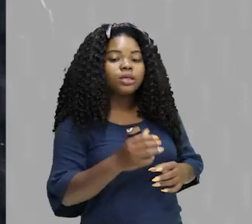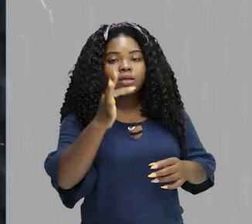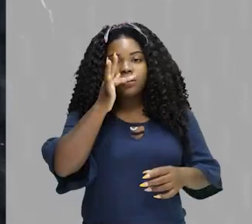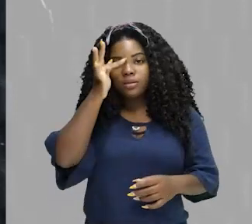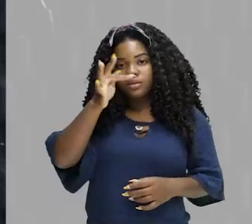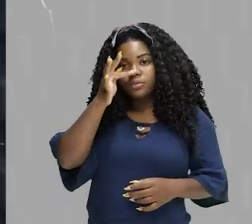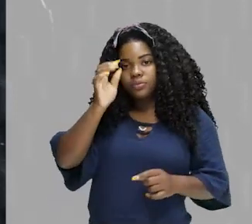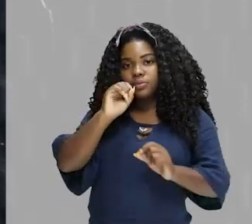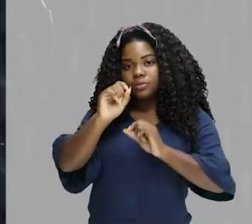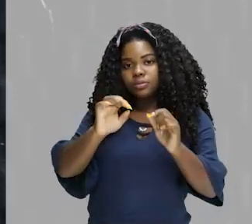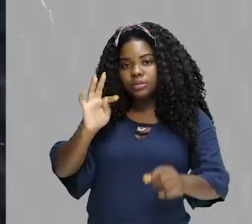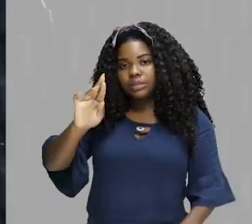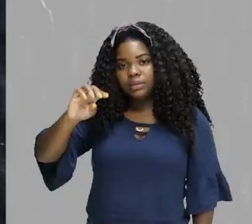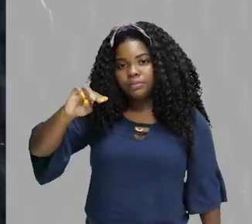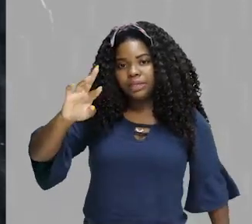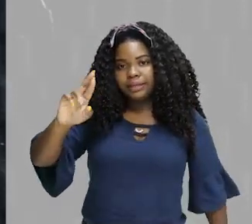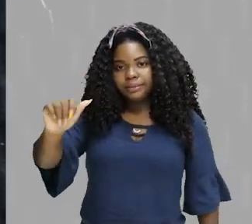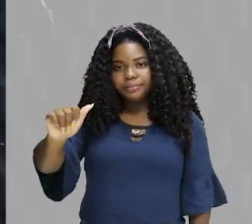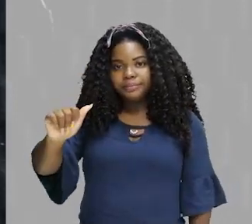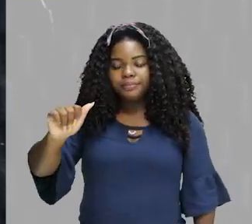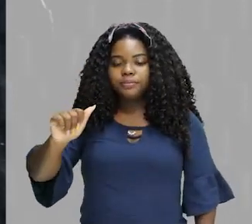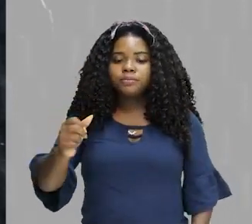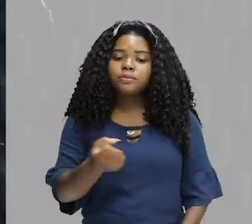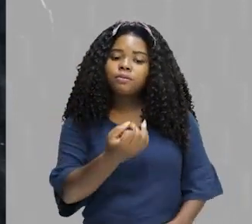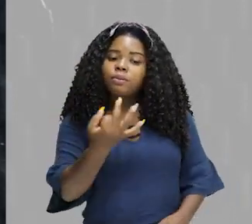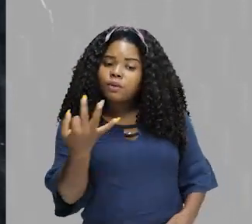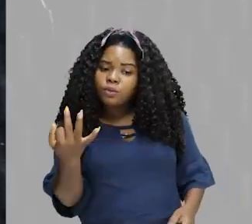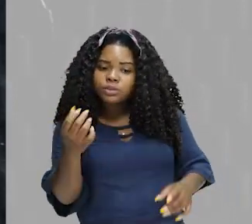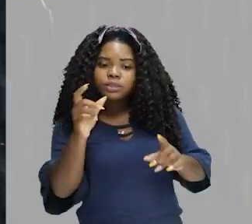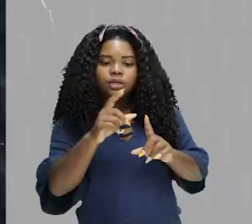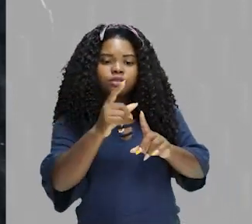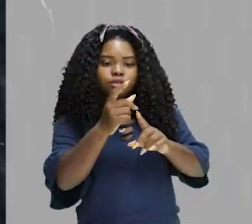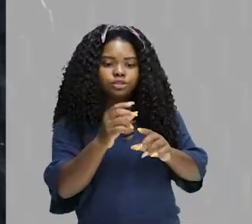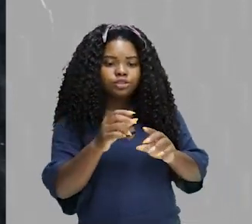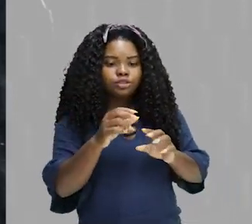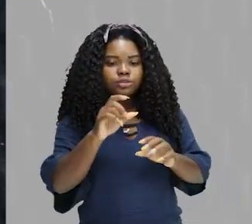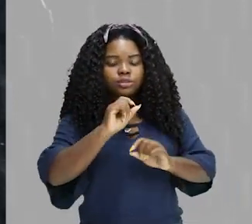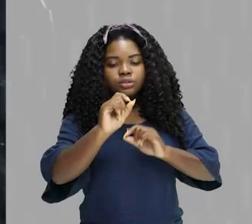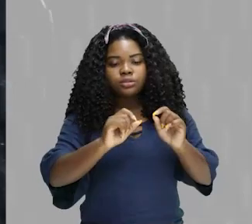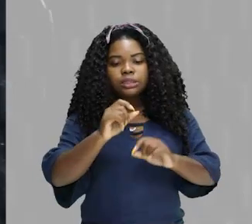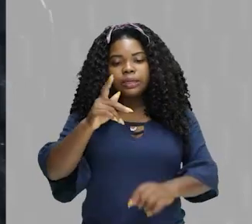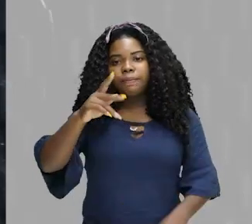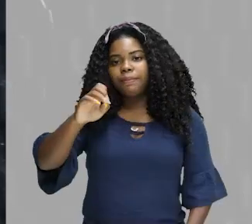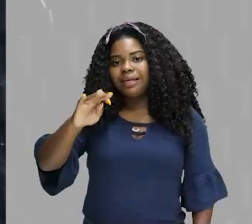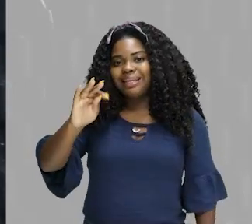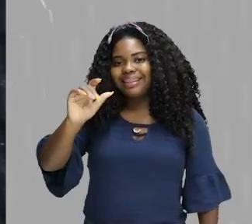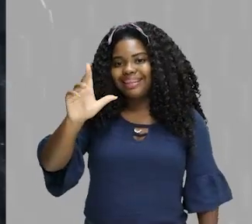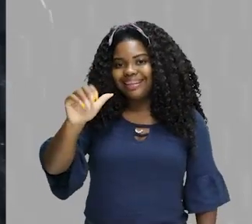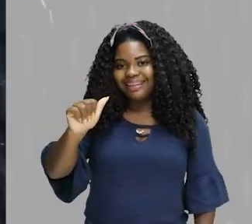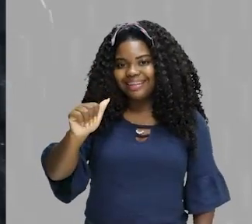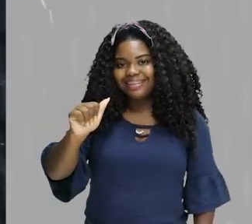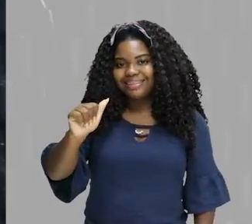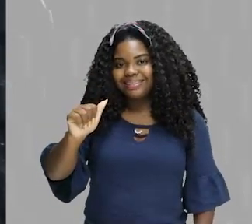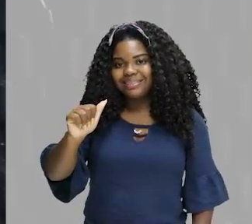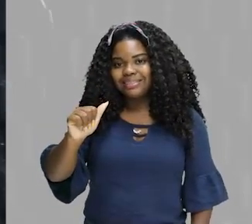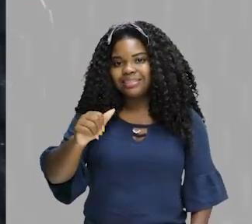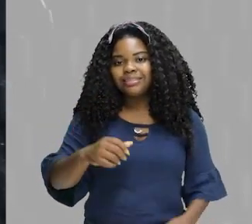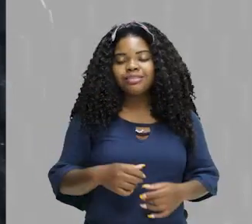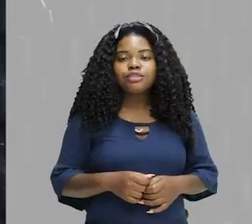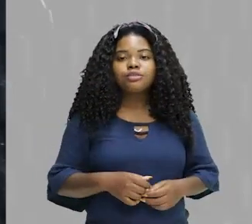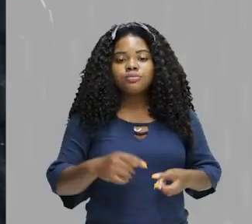são trímeras, quer dizer que a quantidade de pétalas e de sépalas são múltiplas de